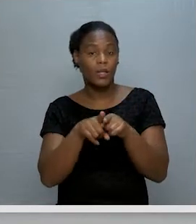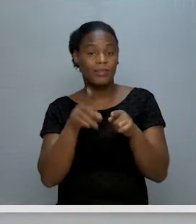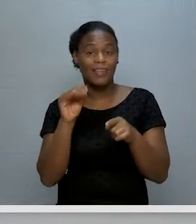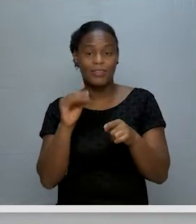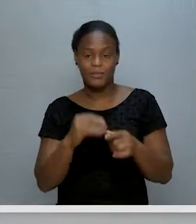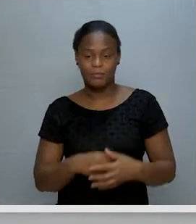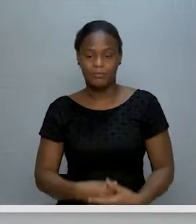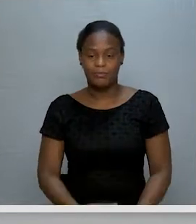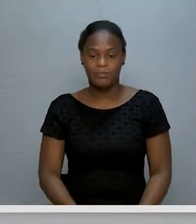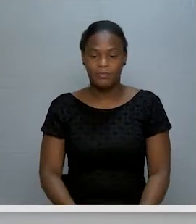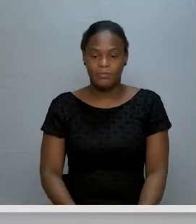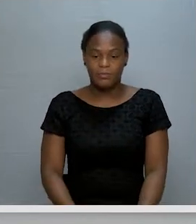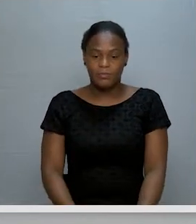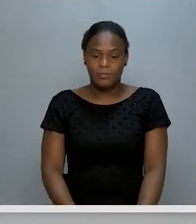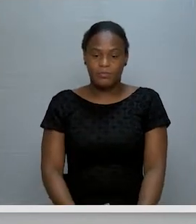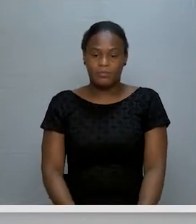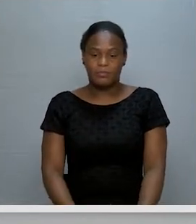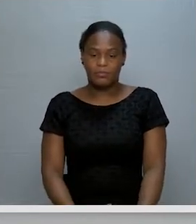denominador 10.